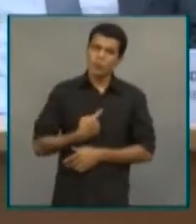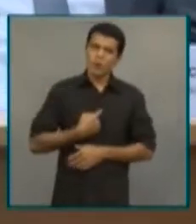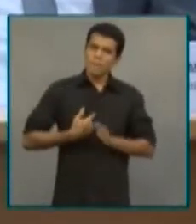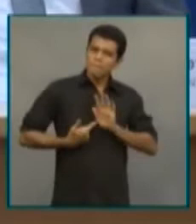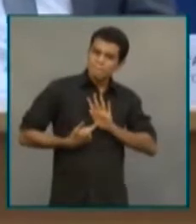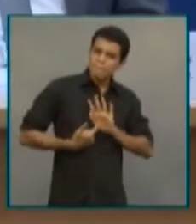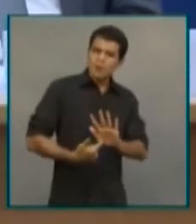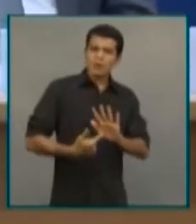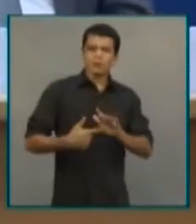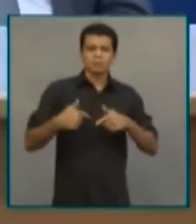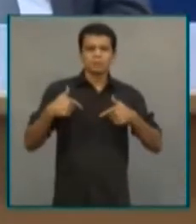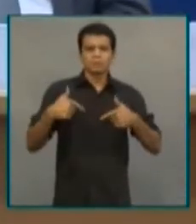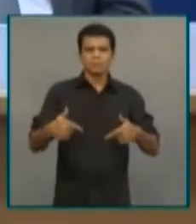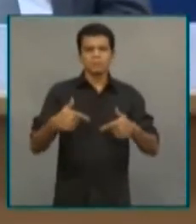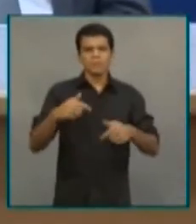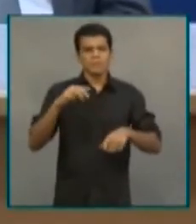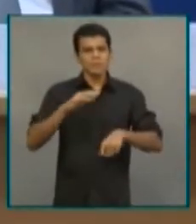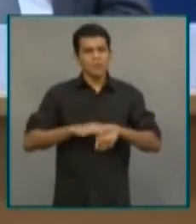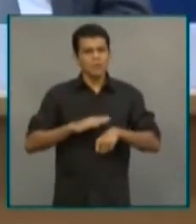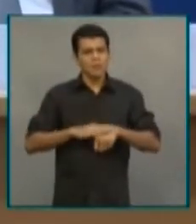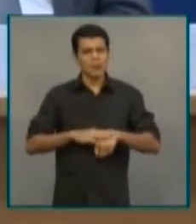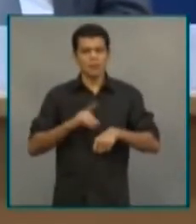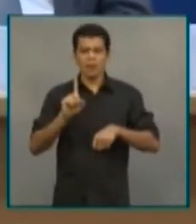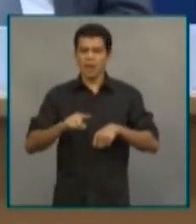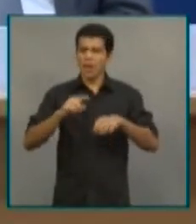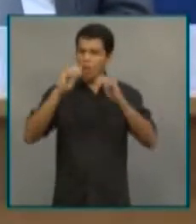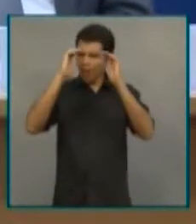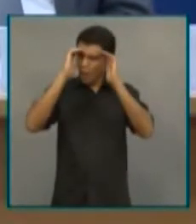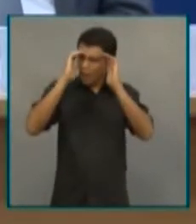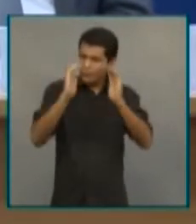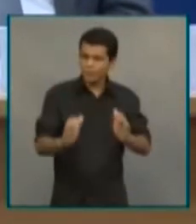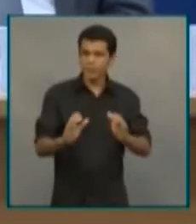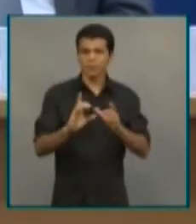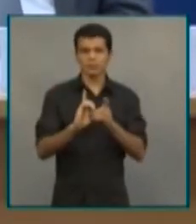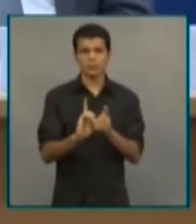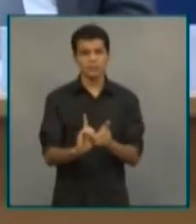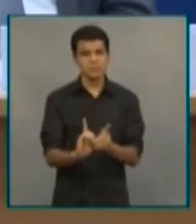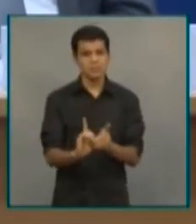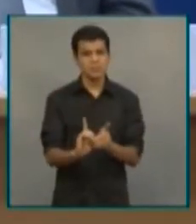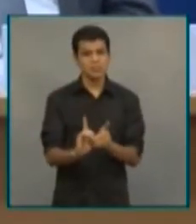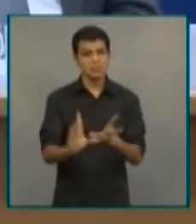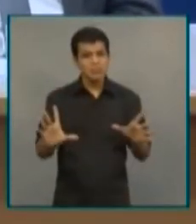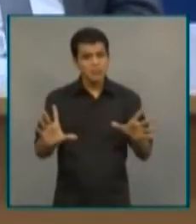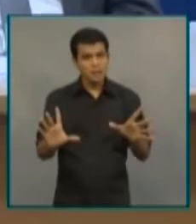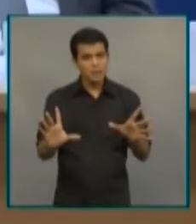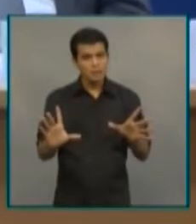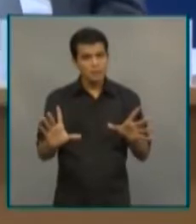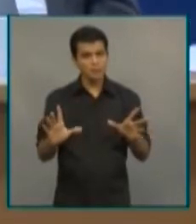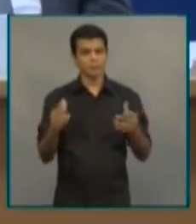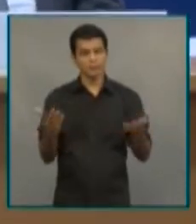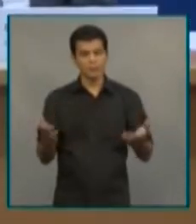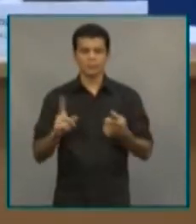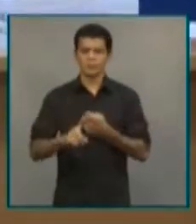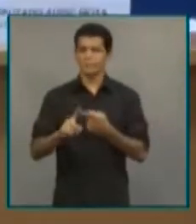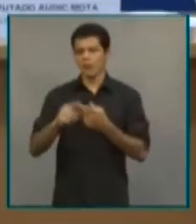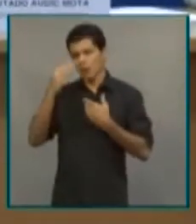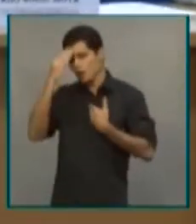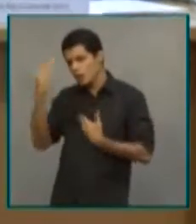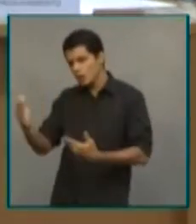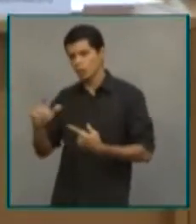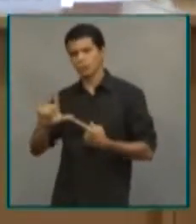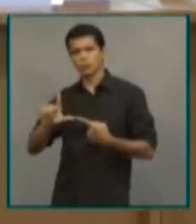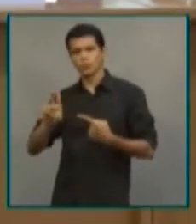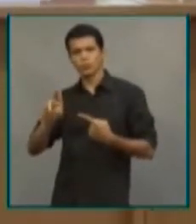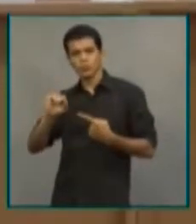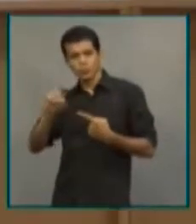à democracia. Daí que agradecemos a presença dos candidatos Luiz Antônio, Regina